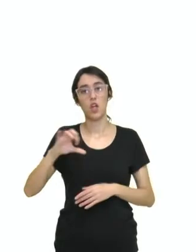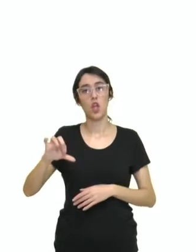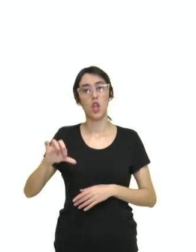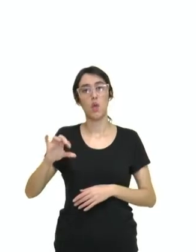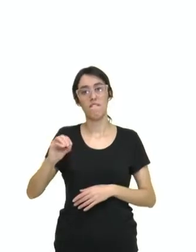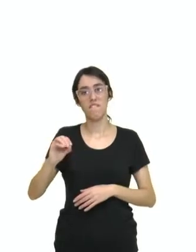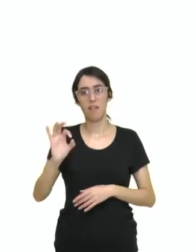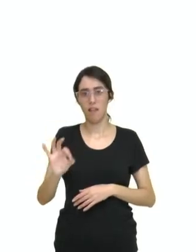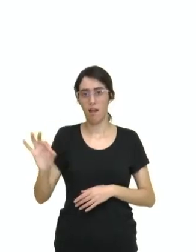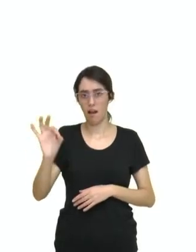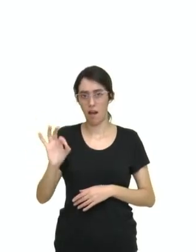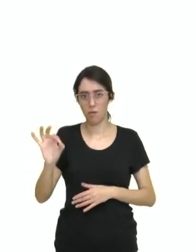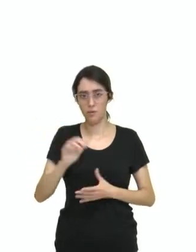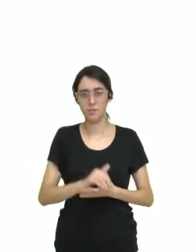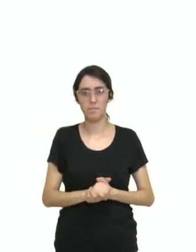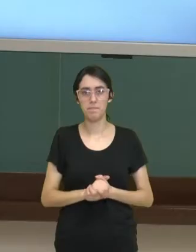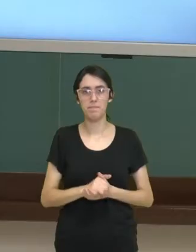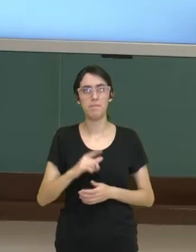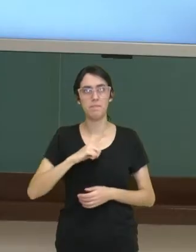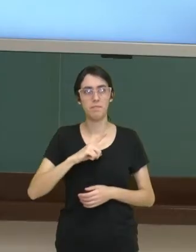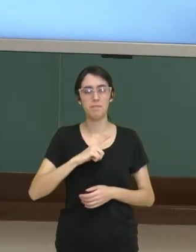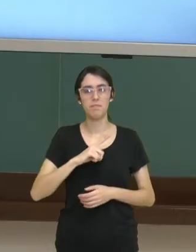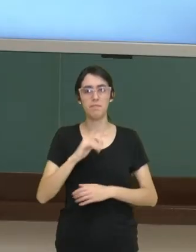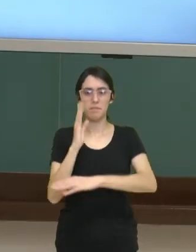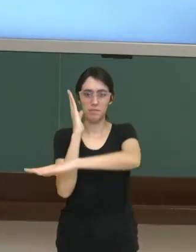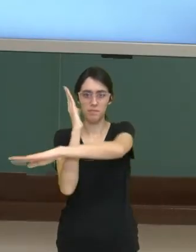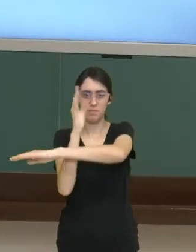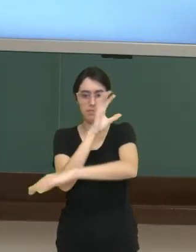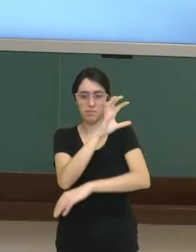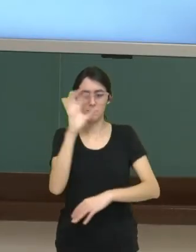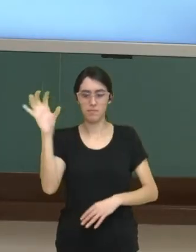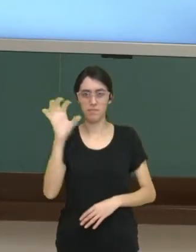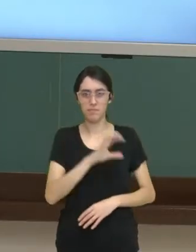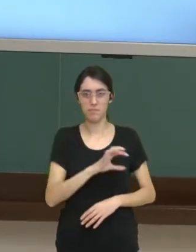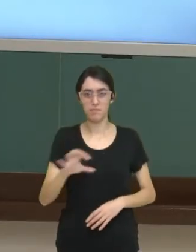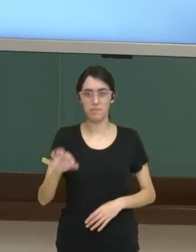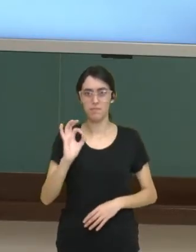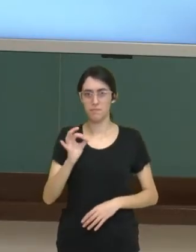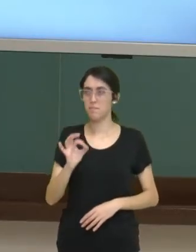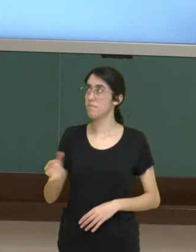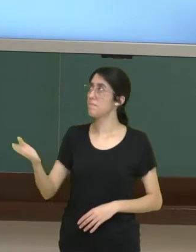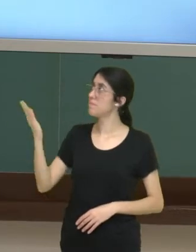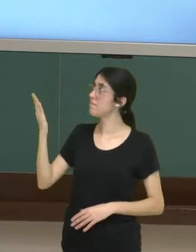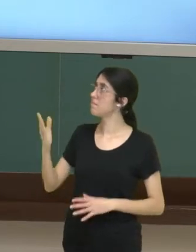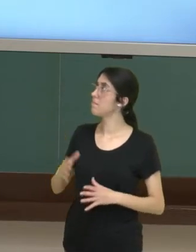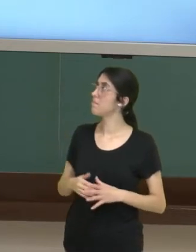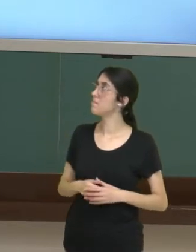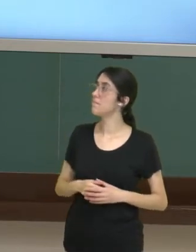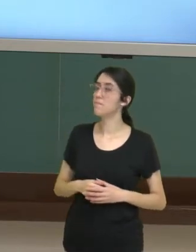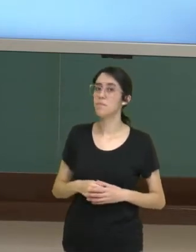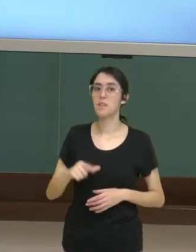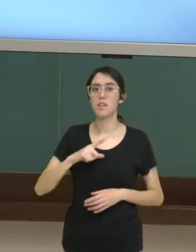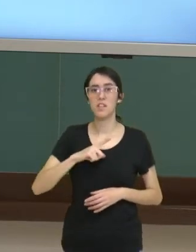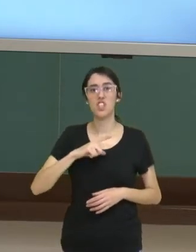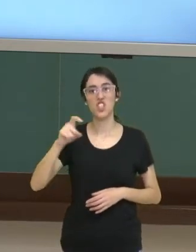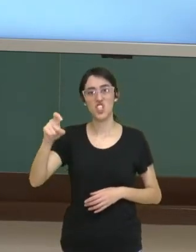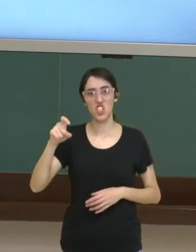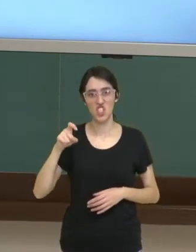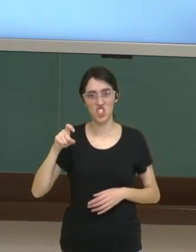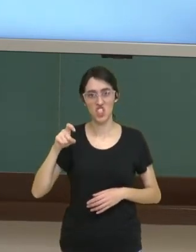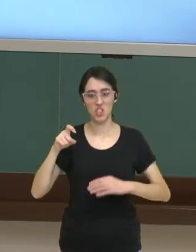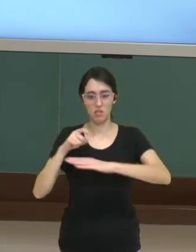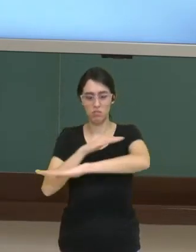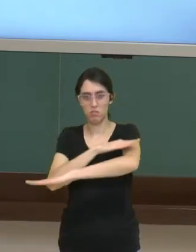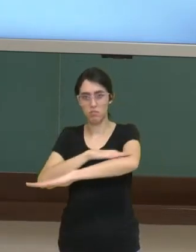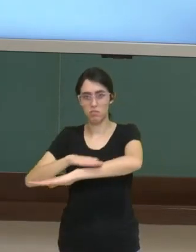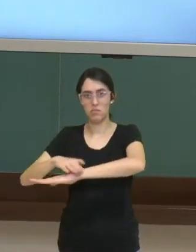entre si, formando um plano, aqui no caso o plano da televisão. Aqui nós temos o eixo X, que é o